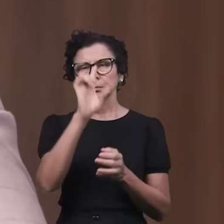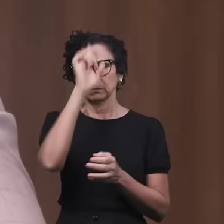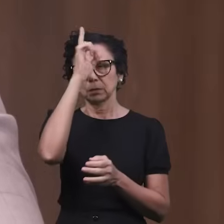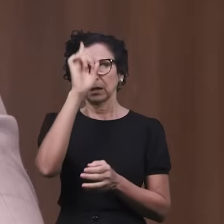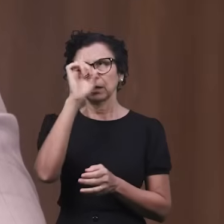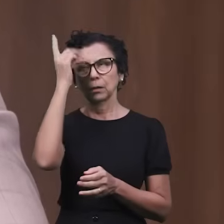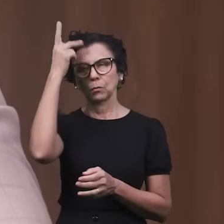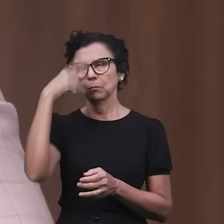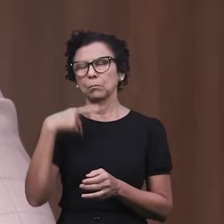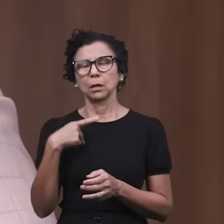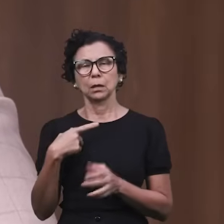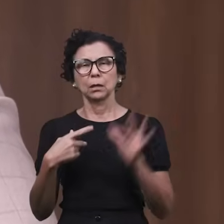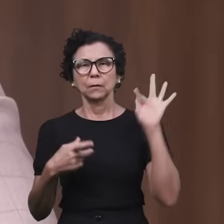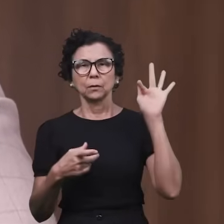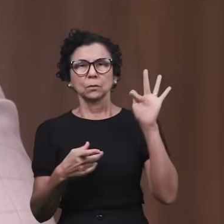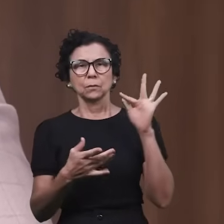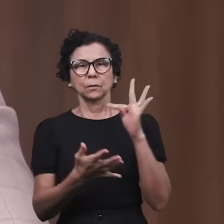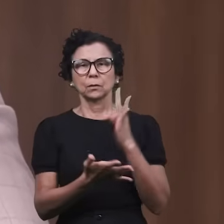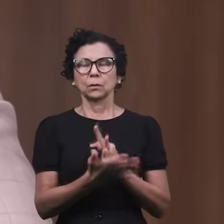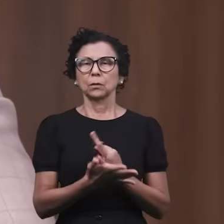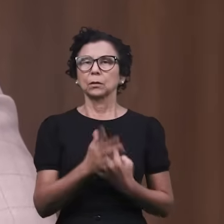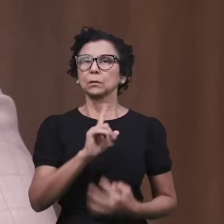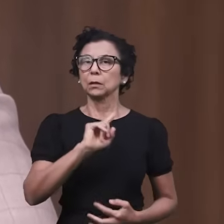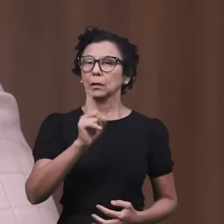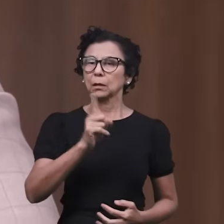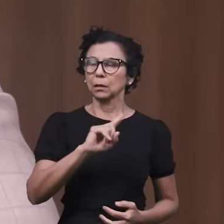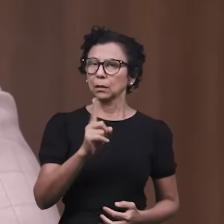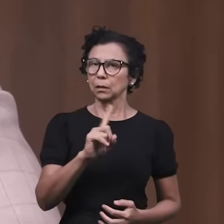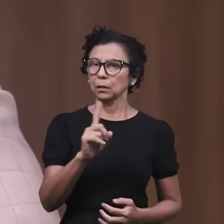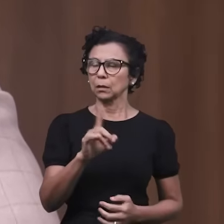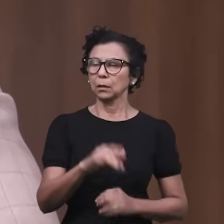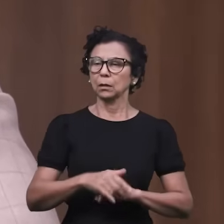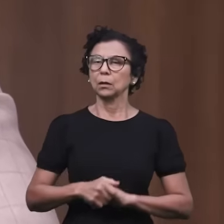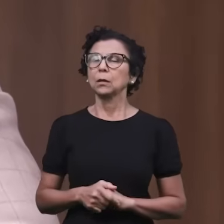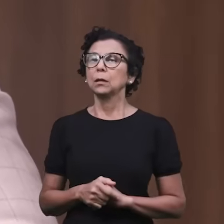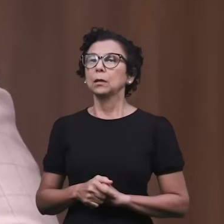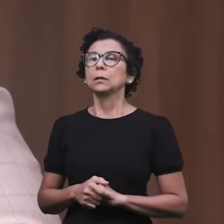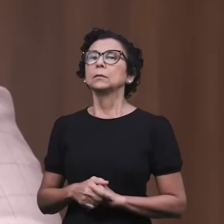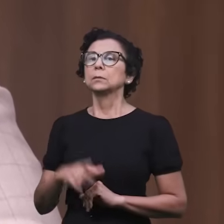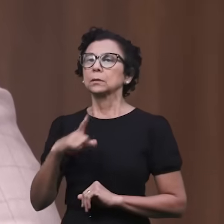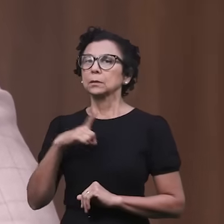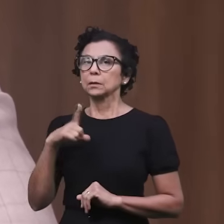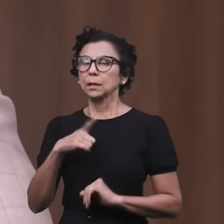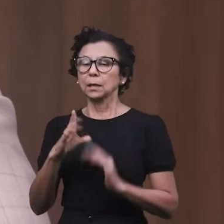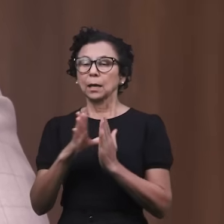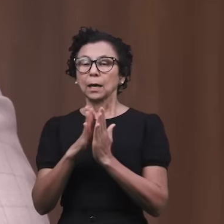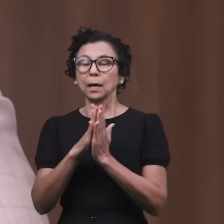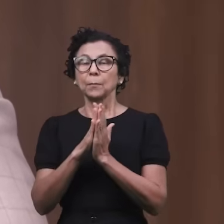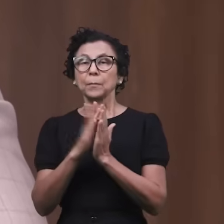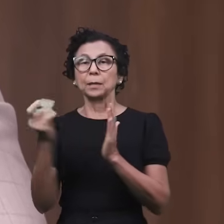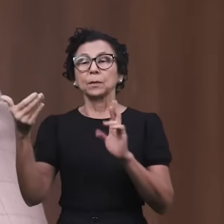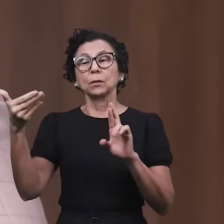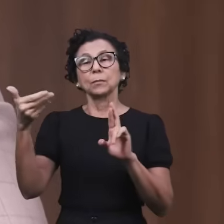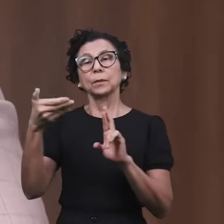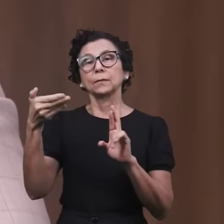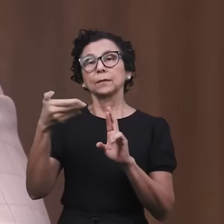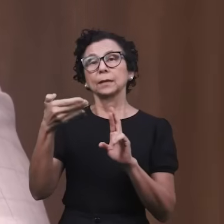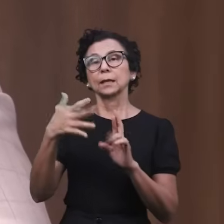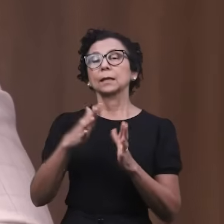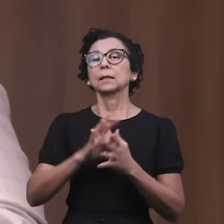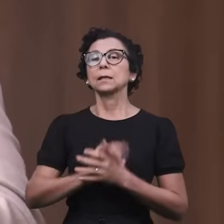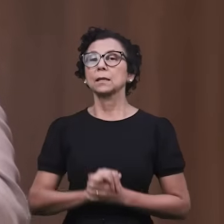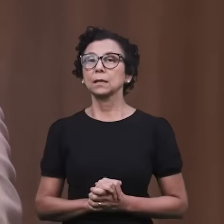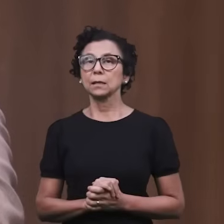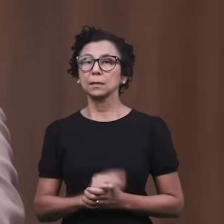humano, filosófico ou teológico. Nós temos um embasamento na palavra daquilo que é a doutrina e